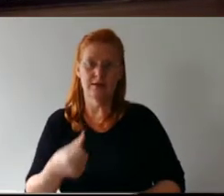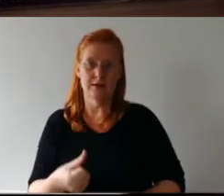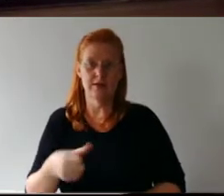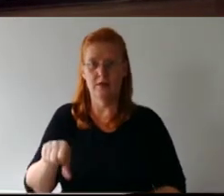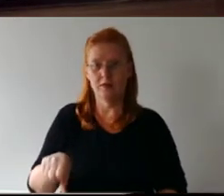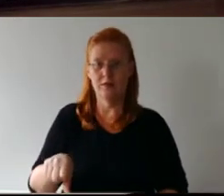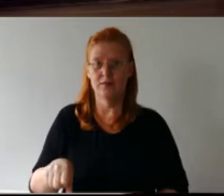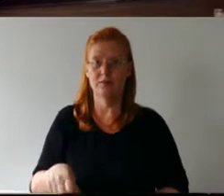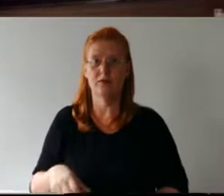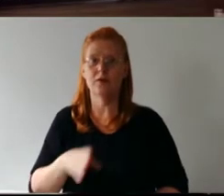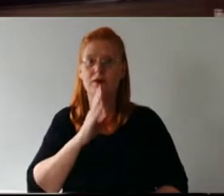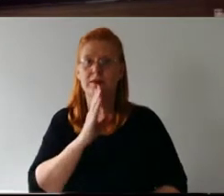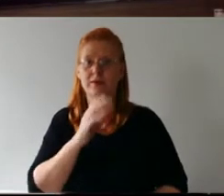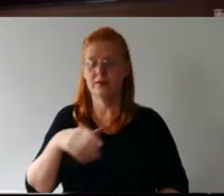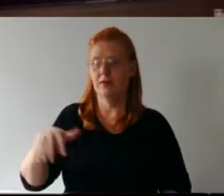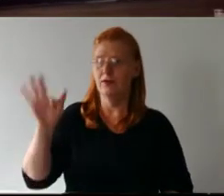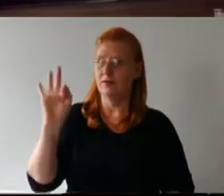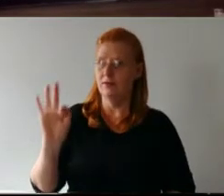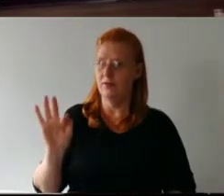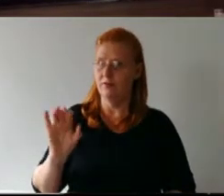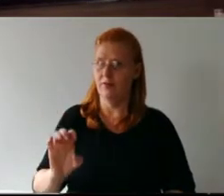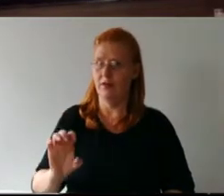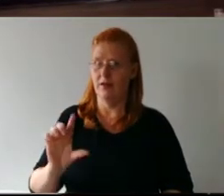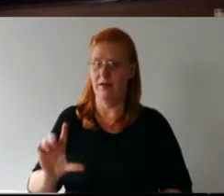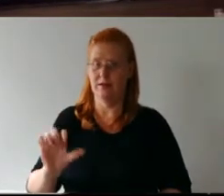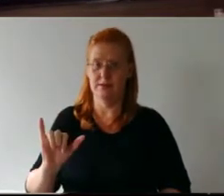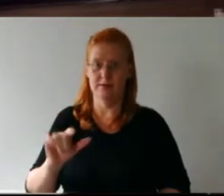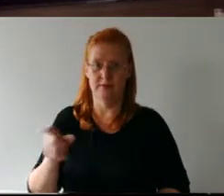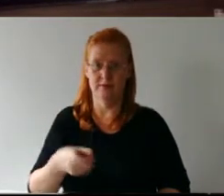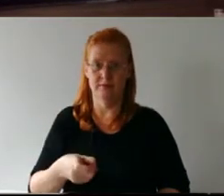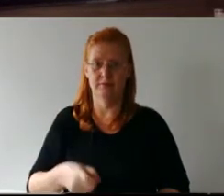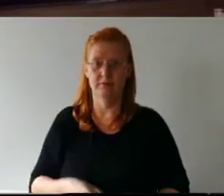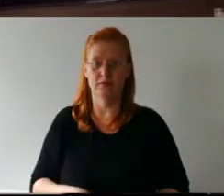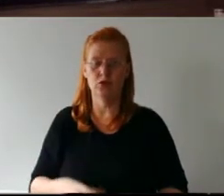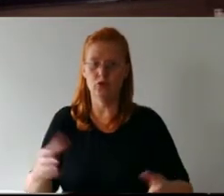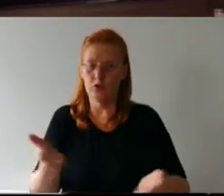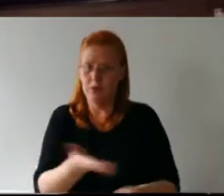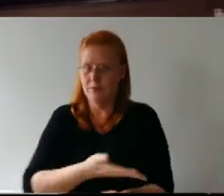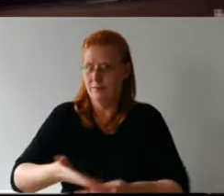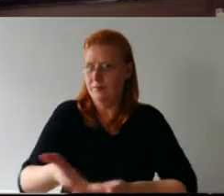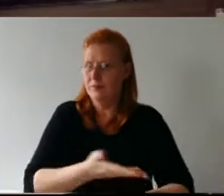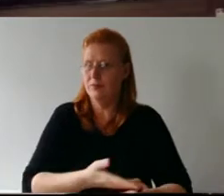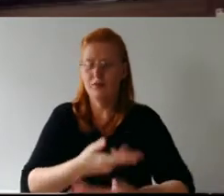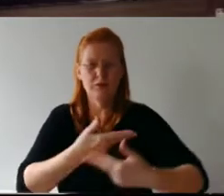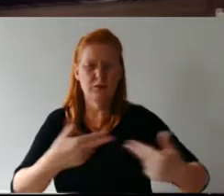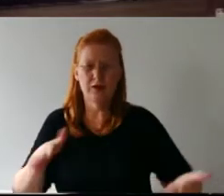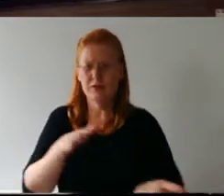psicanalista Félix Guattari. Com essa parceria, eles escreveram diversos livros fundamentais,